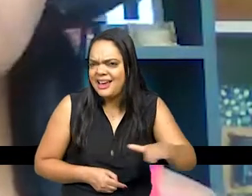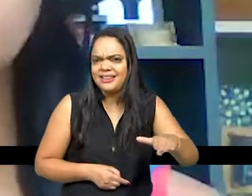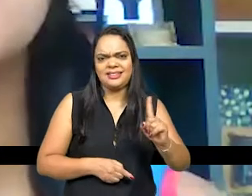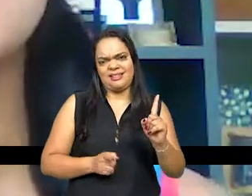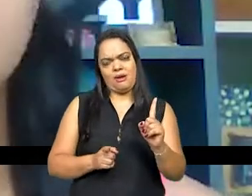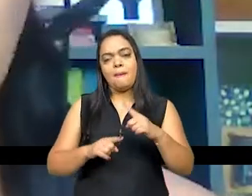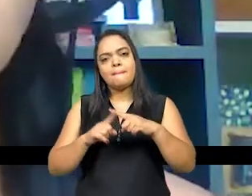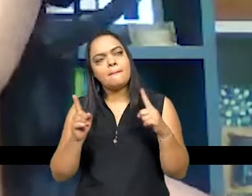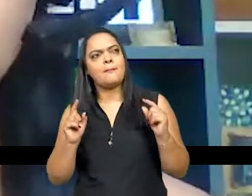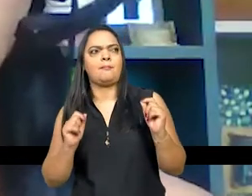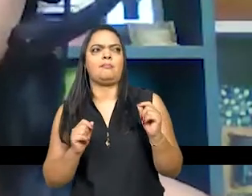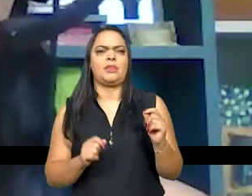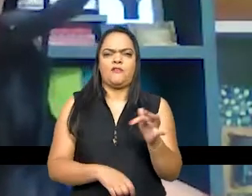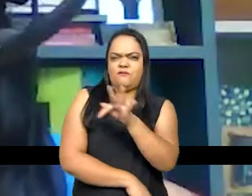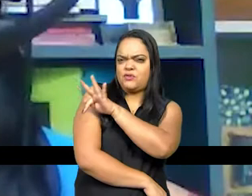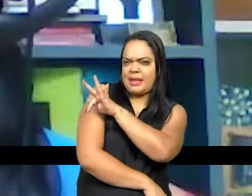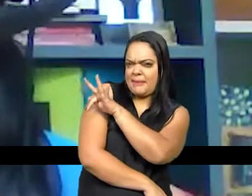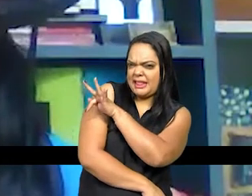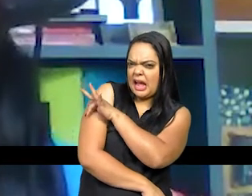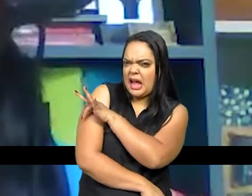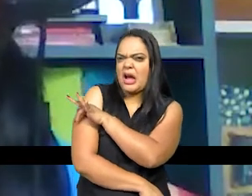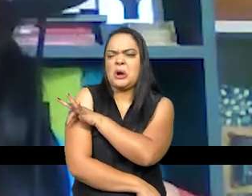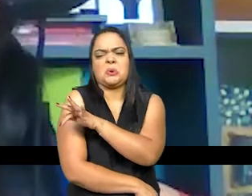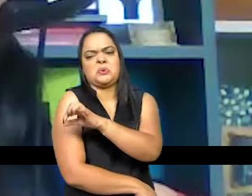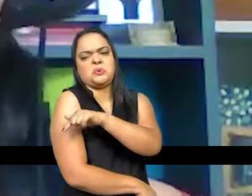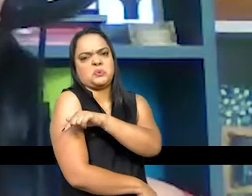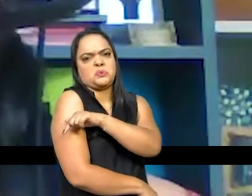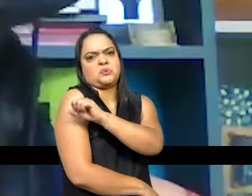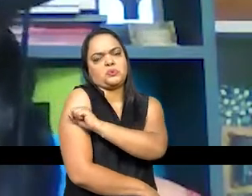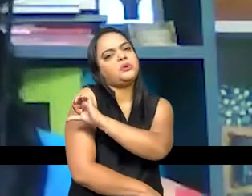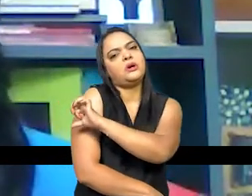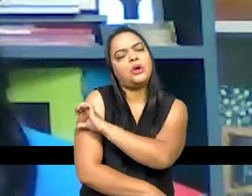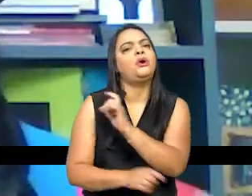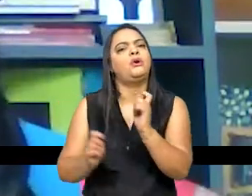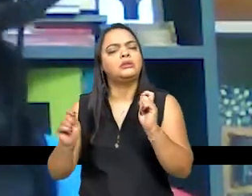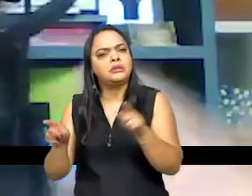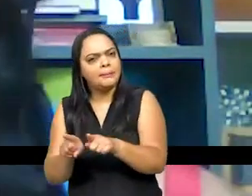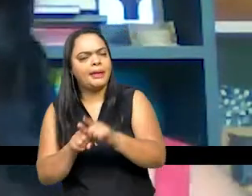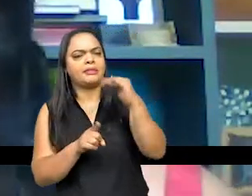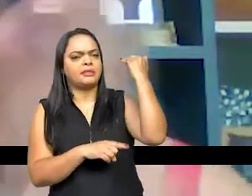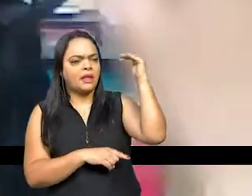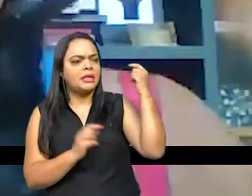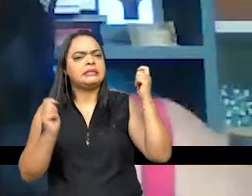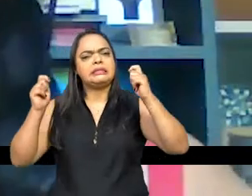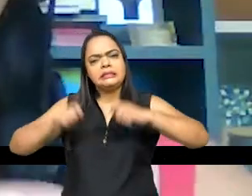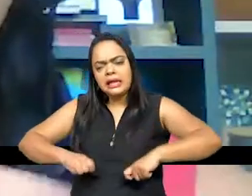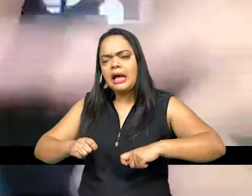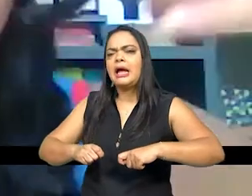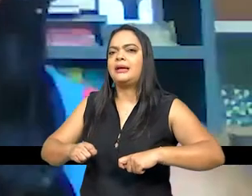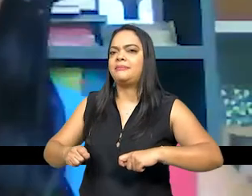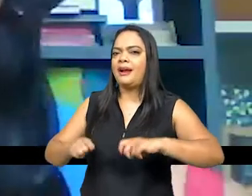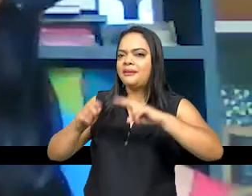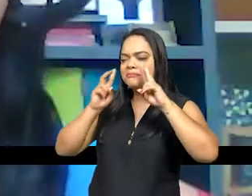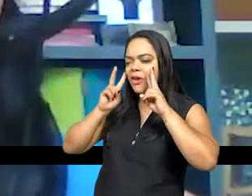ali a partir dos anos finais já do fundamental e com adultos, e a gente tem a possibilidade de estar visualizando o corpo,